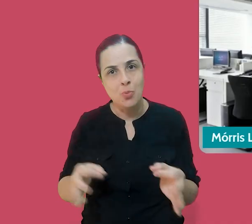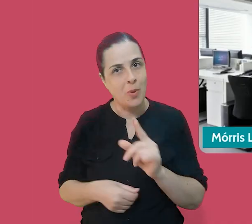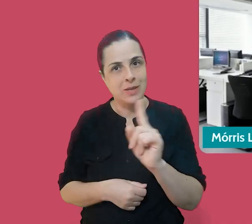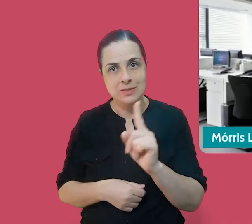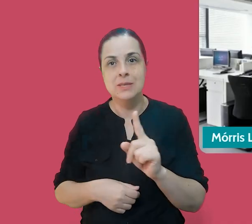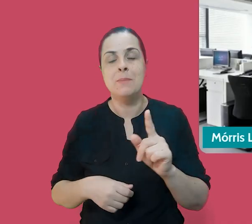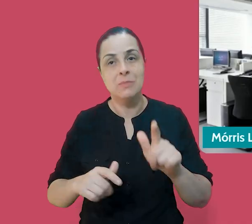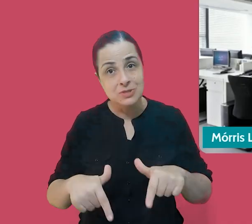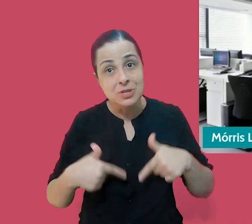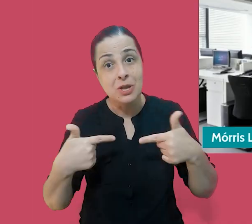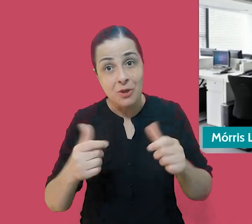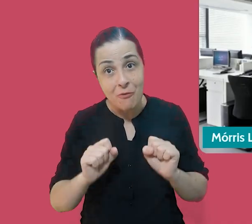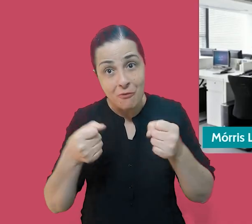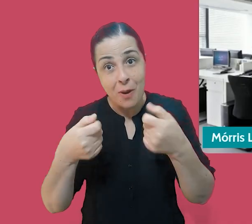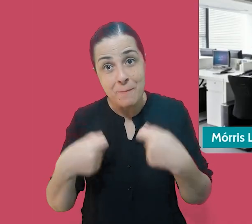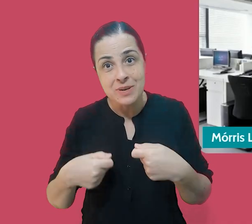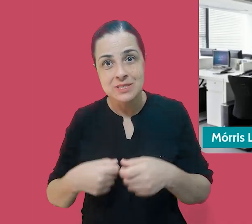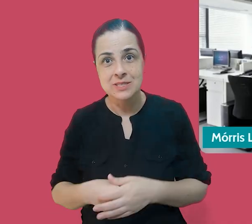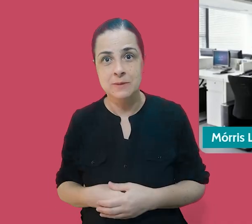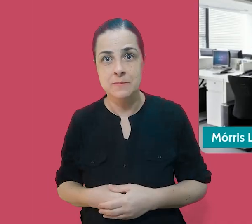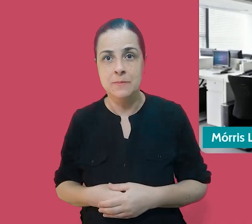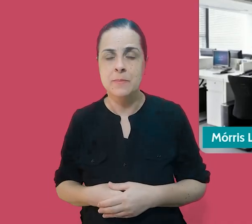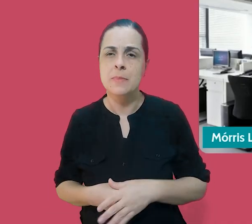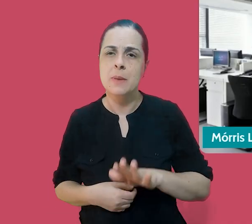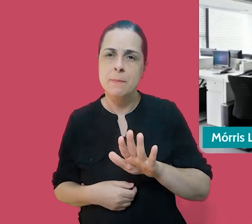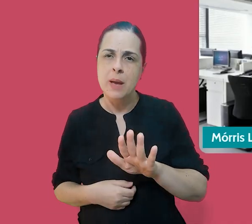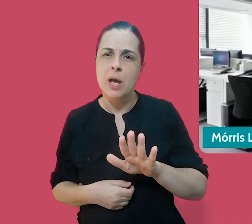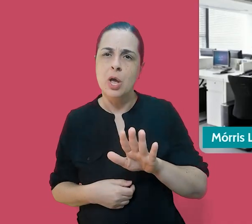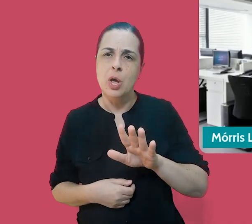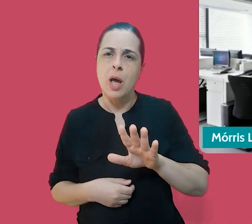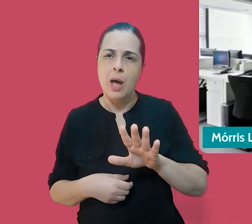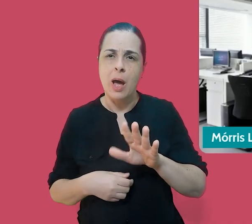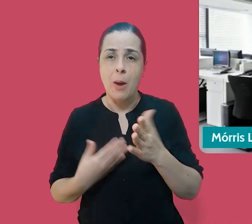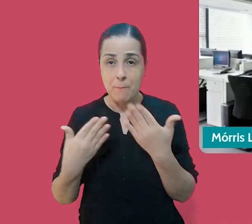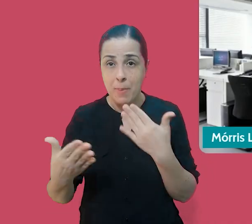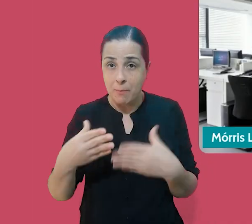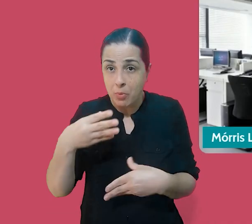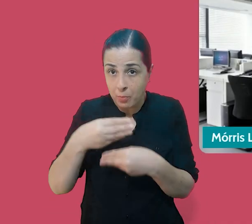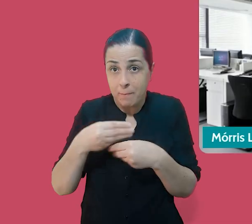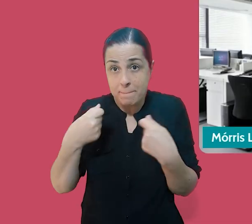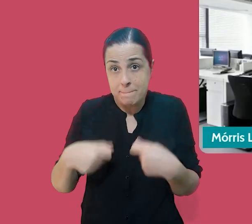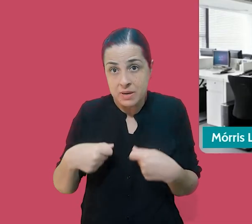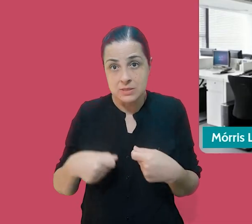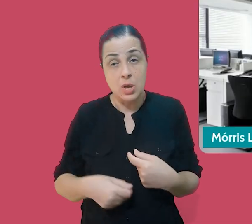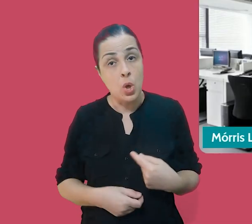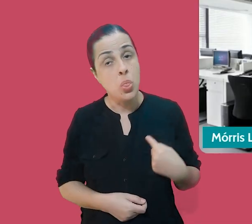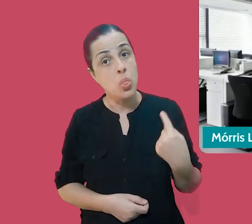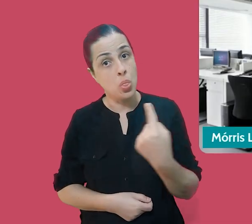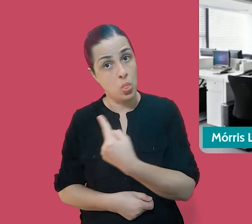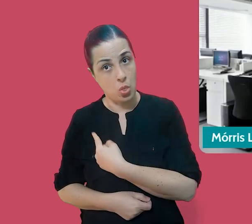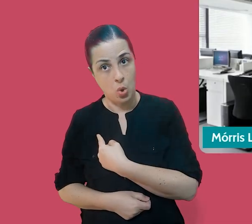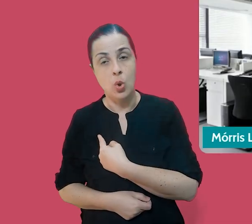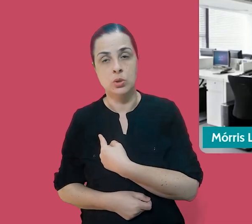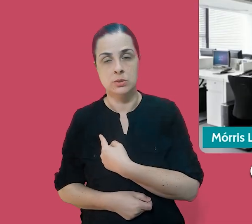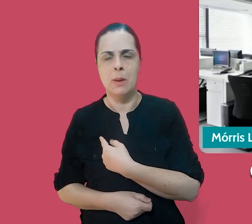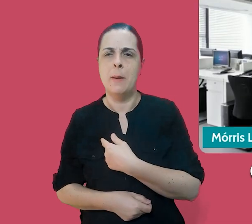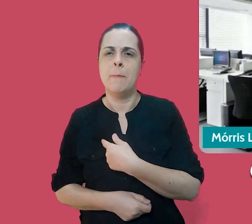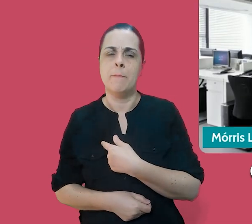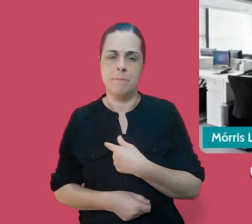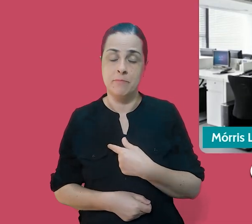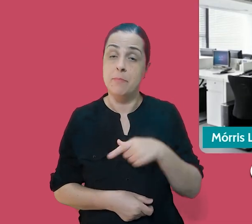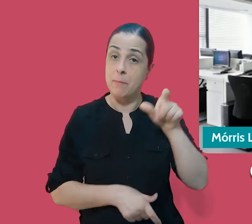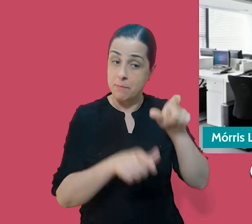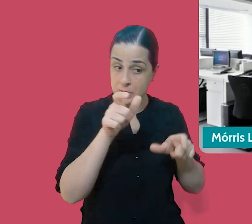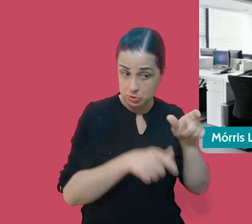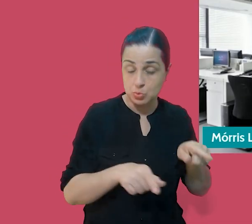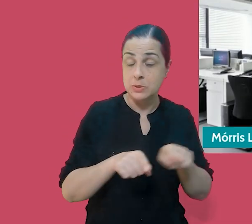E rapidinho, Fabi, eu sei que você quer, mas só para também só adicionar esse papo, que a gente como nós pessoas e as empresas também, quando a gente